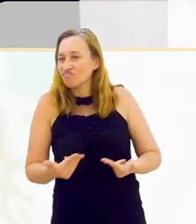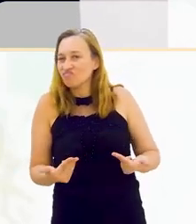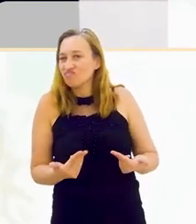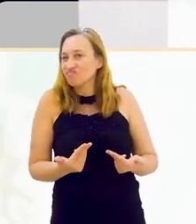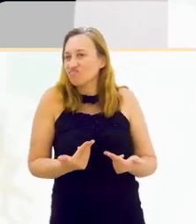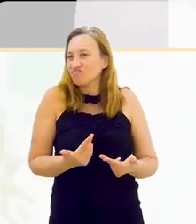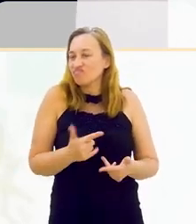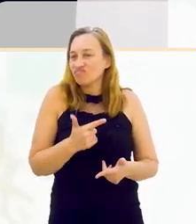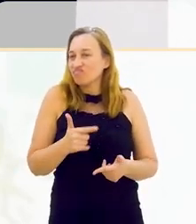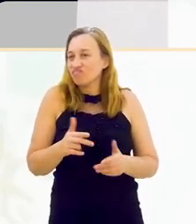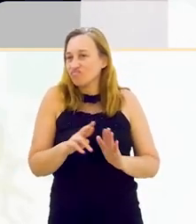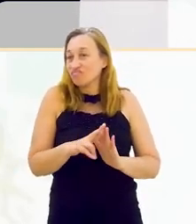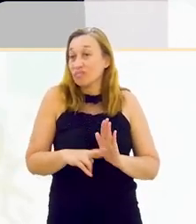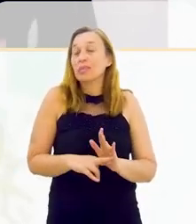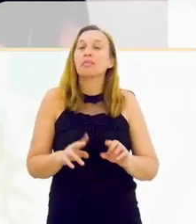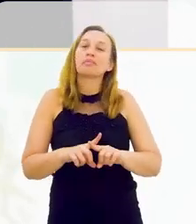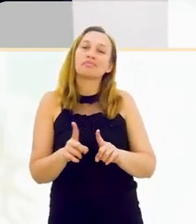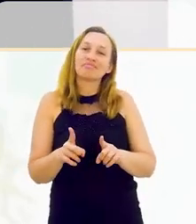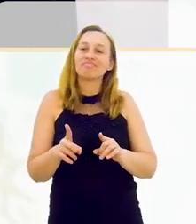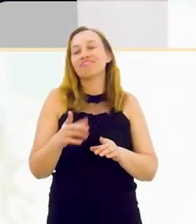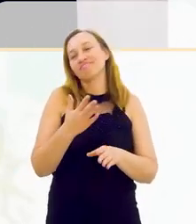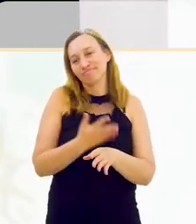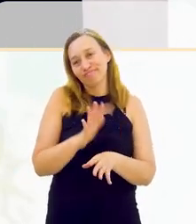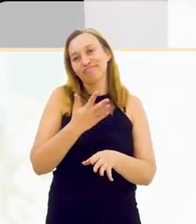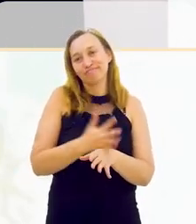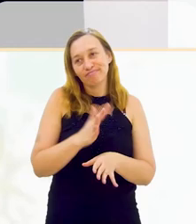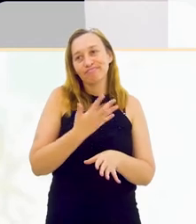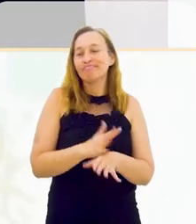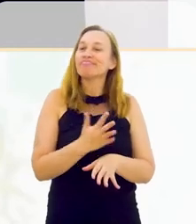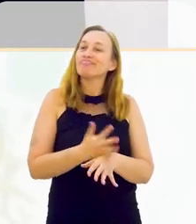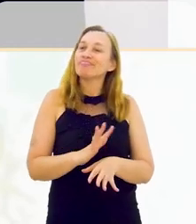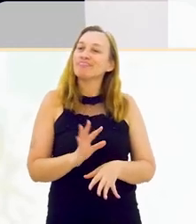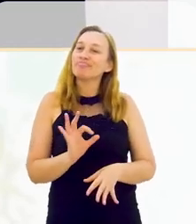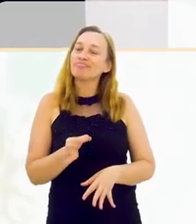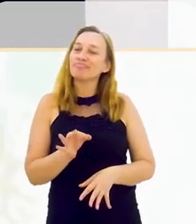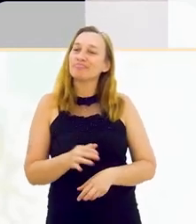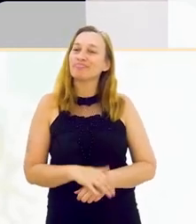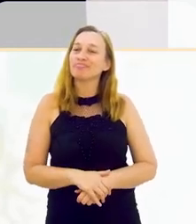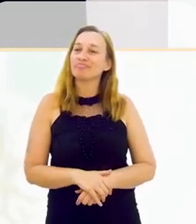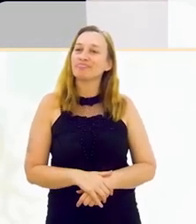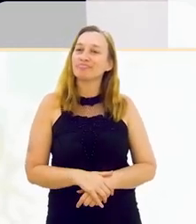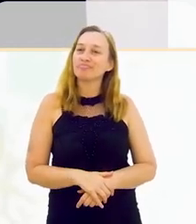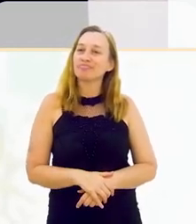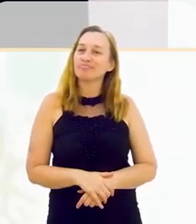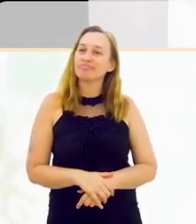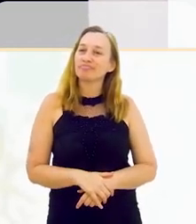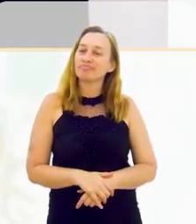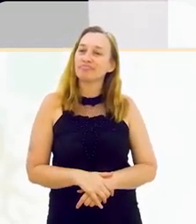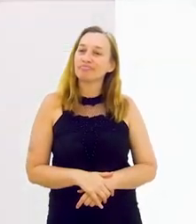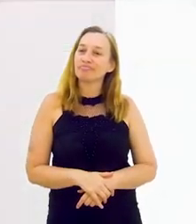não tem muito uma forma, né? Claro, existem exercícios, existem,